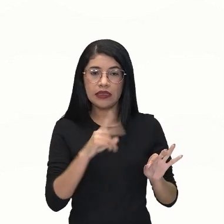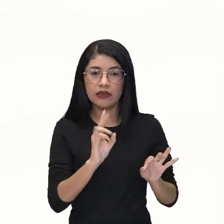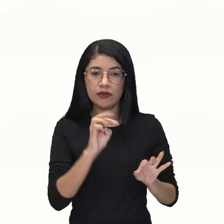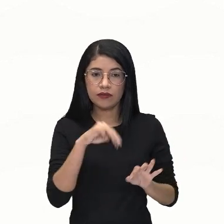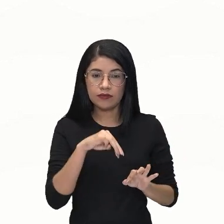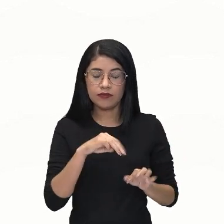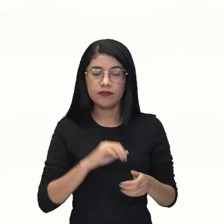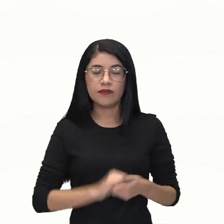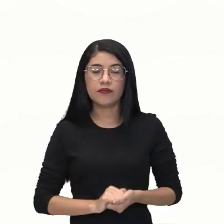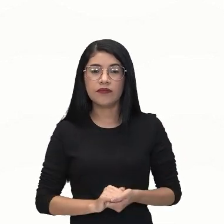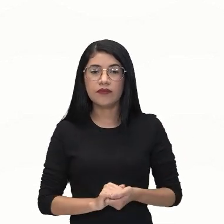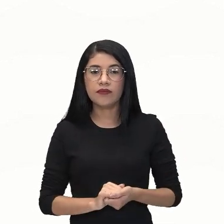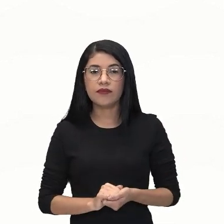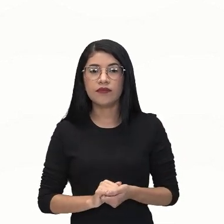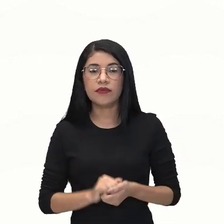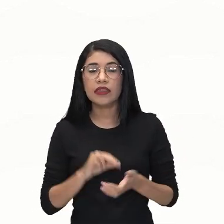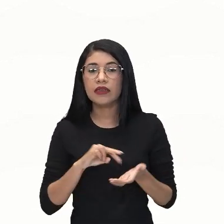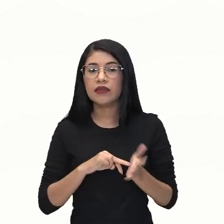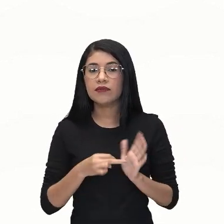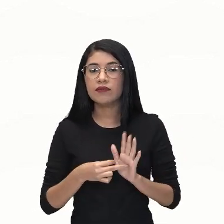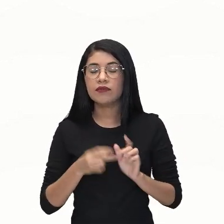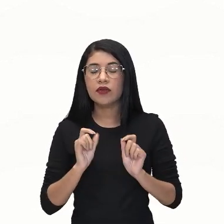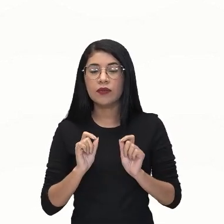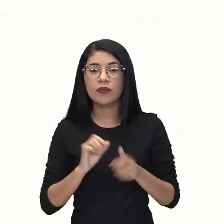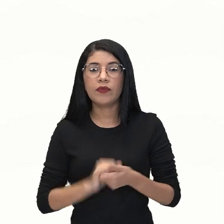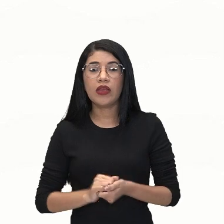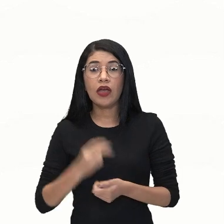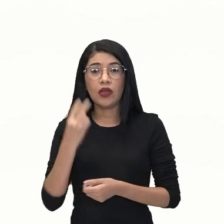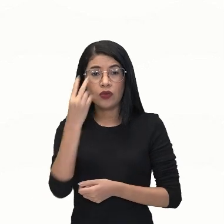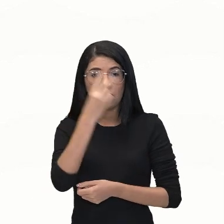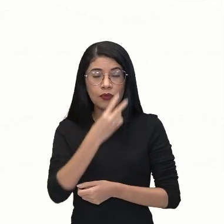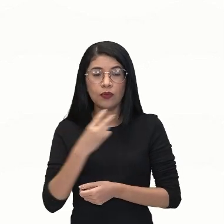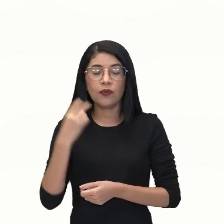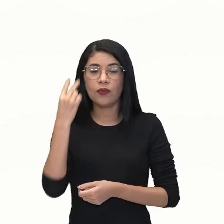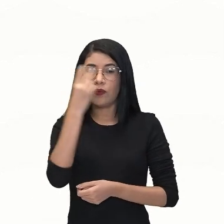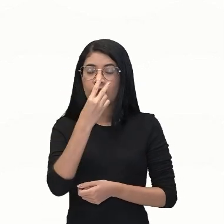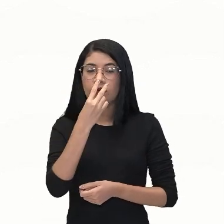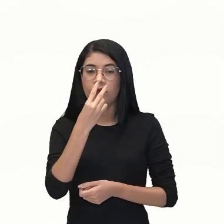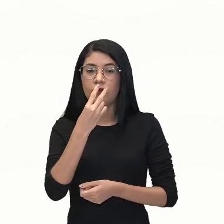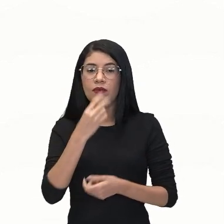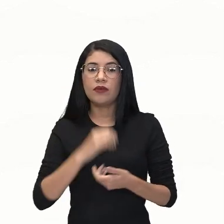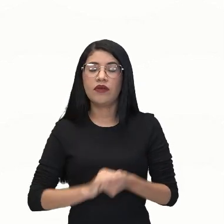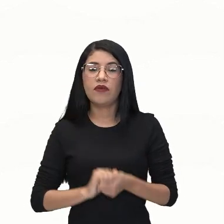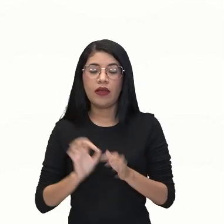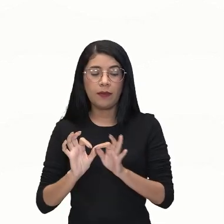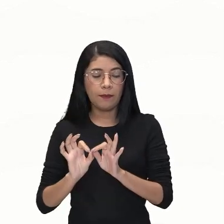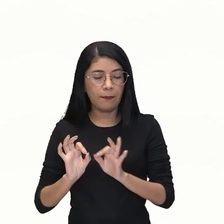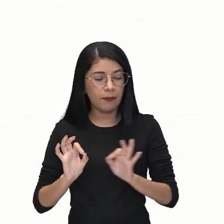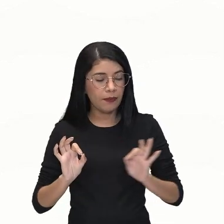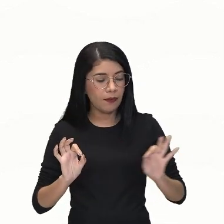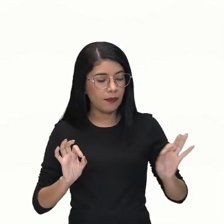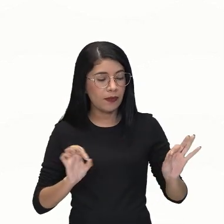Ou seja, depois de 2 horas, ele vai percorrer